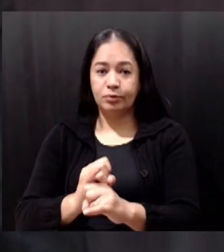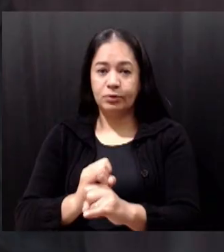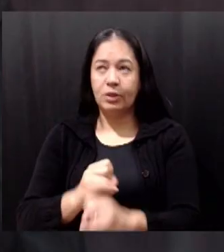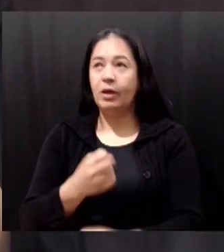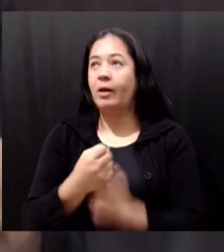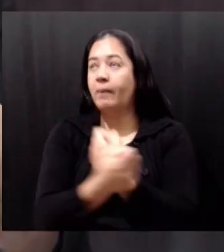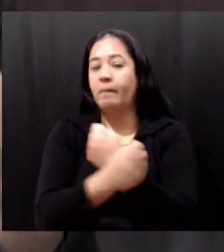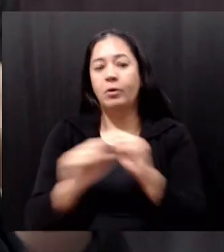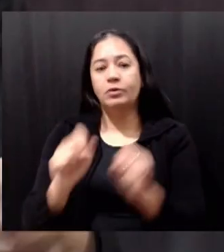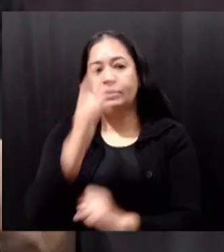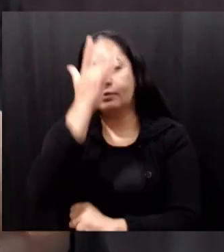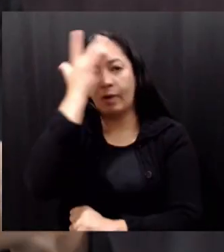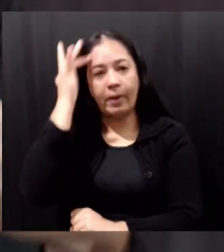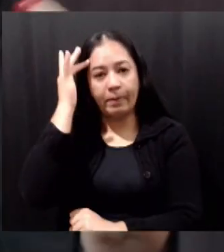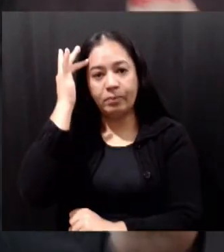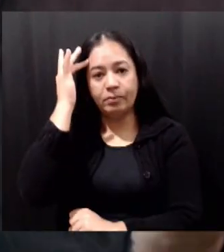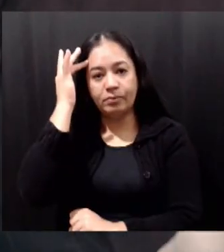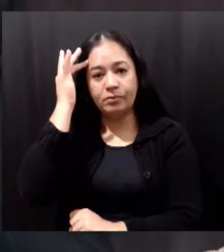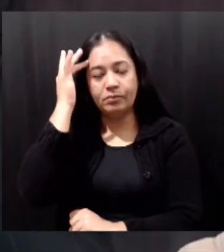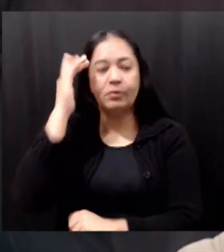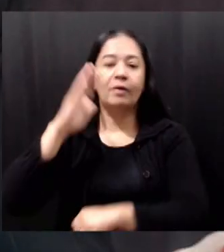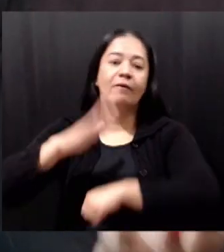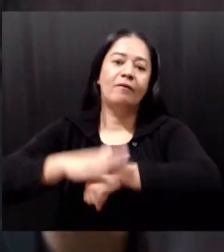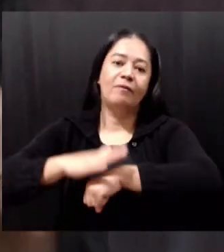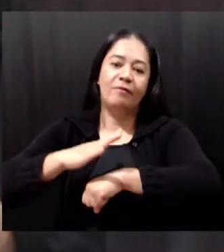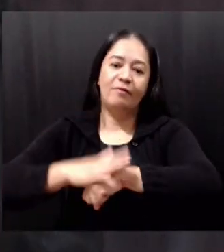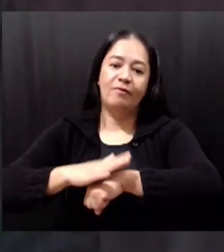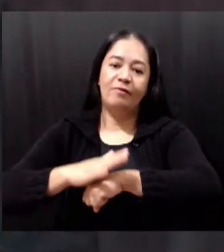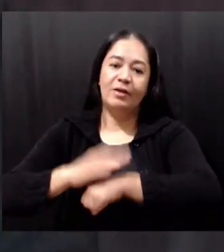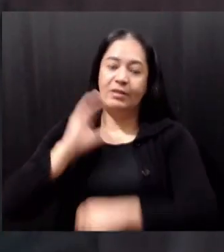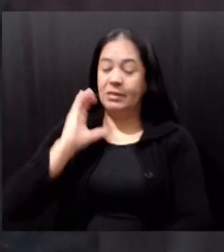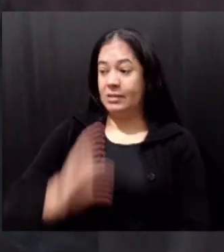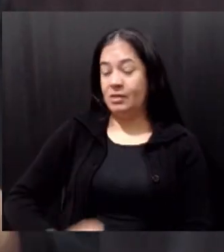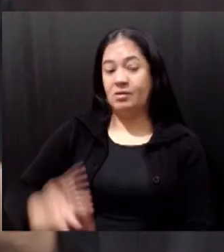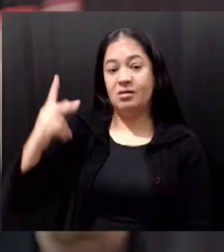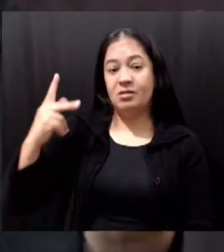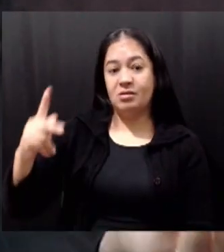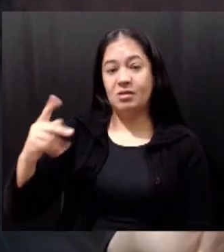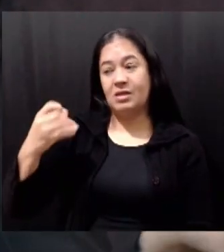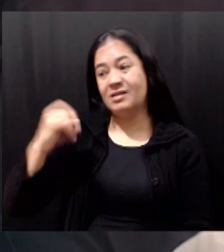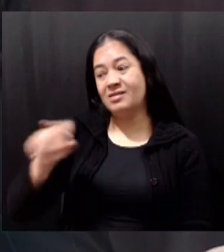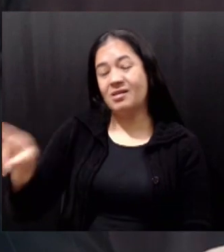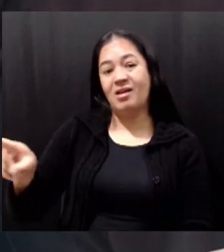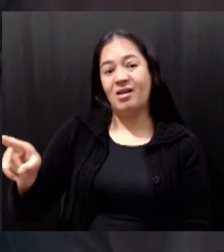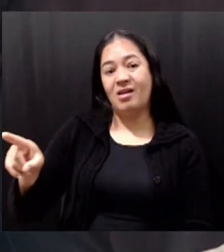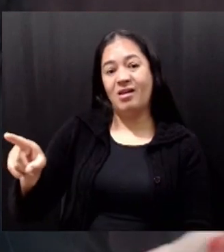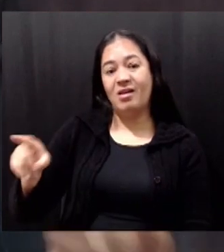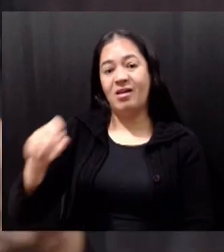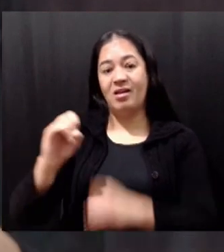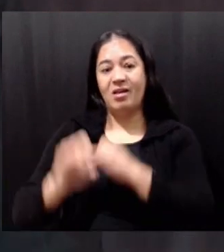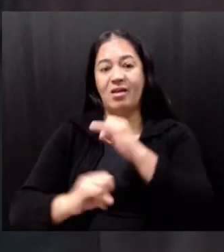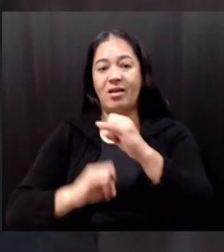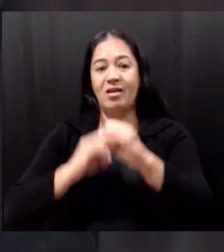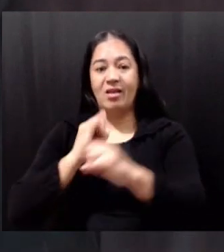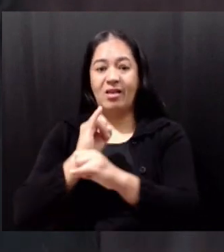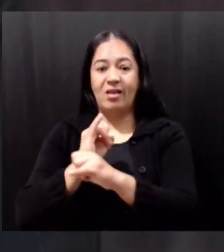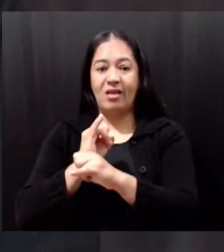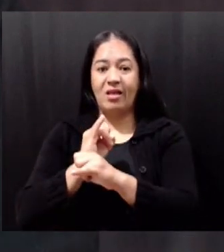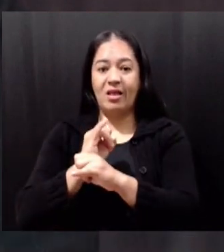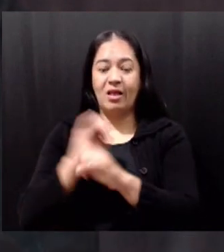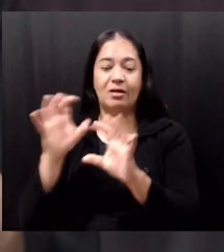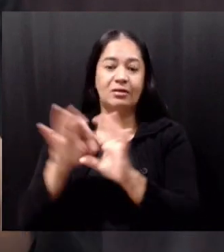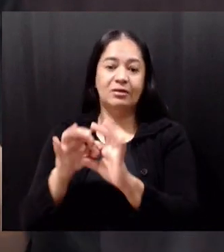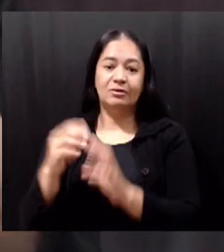pessoa exerça a sua cidadania se ela Verdade. não estiver minimamente conectada. Uhum. Porque